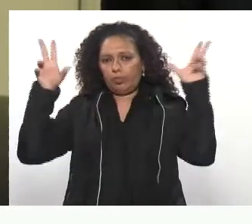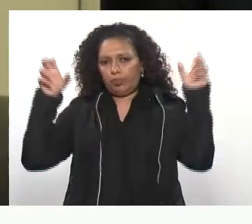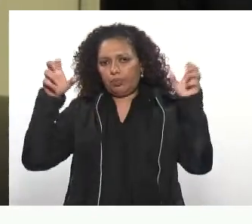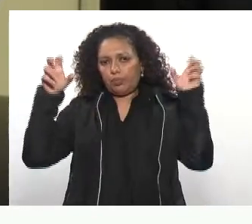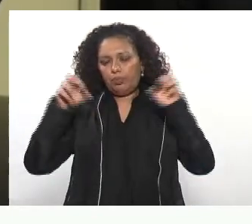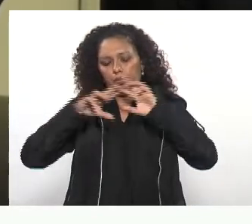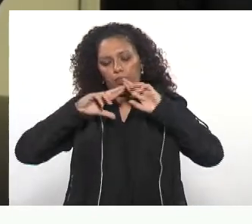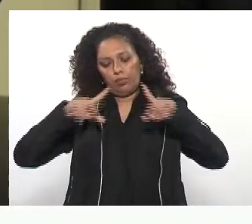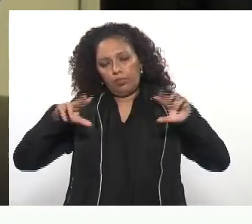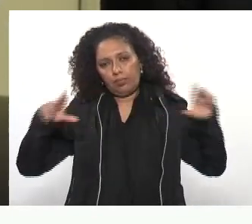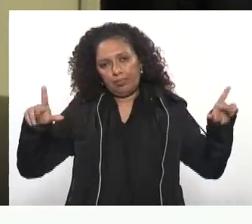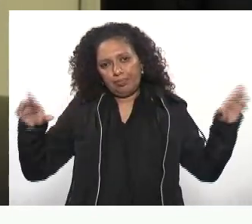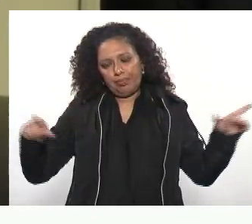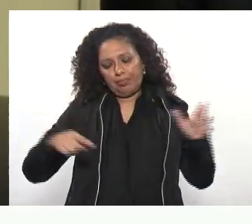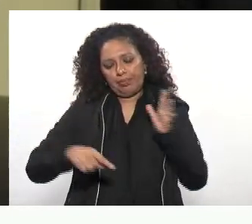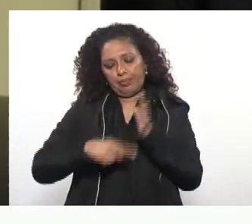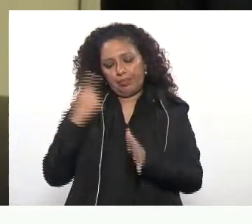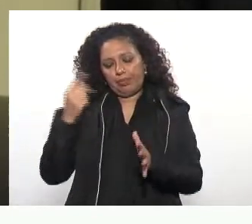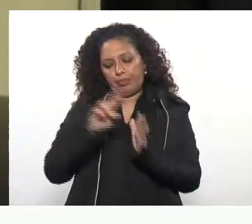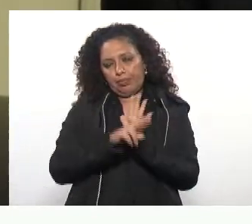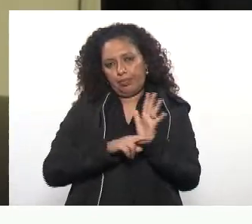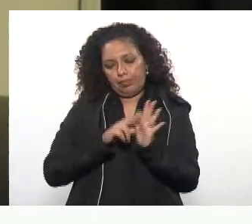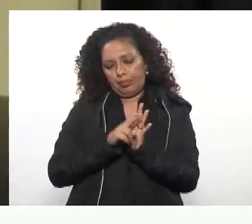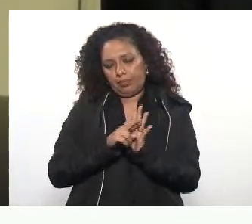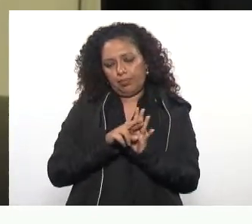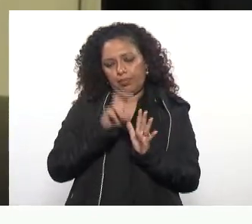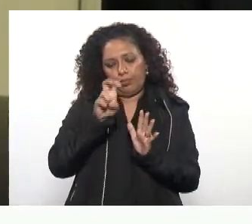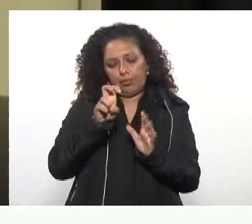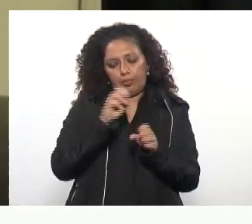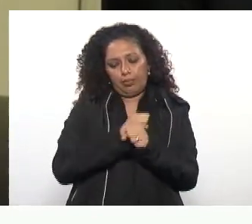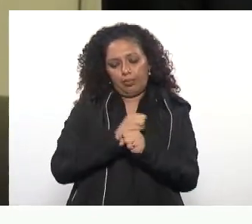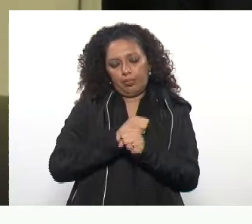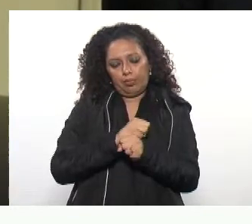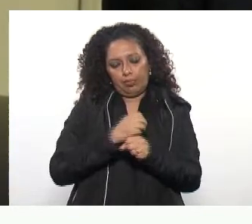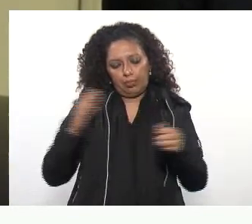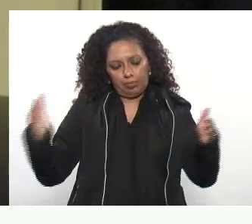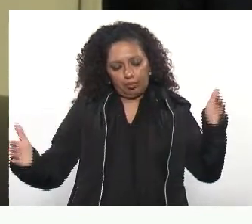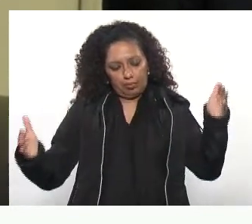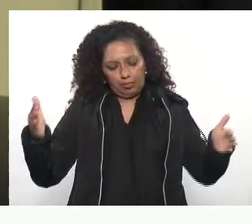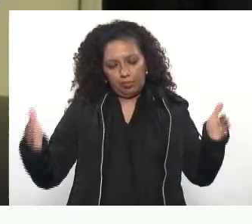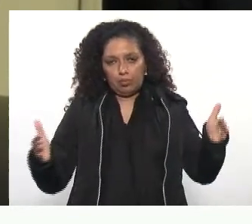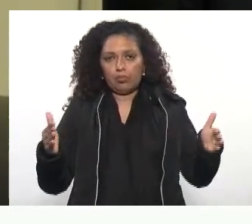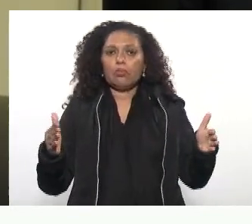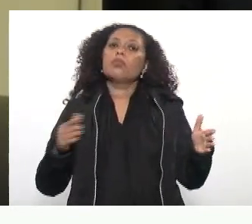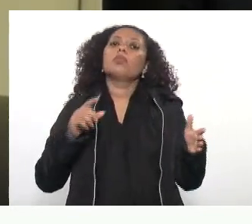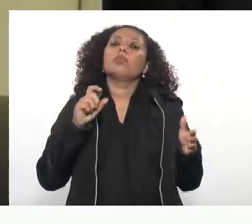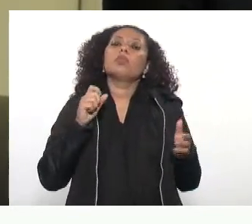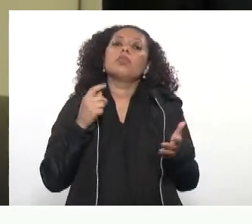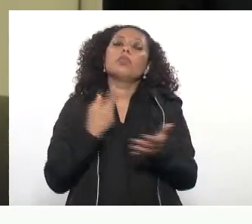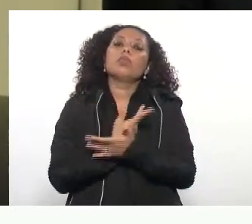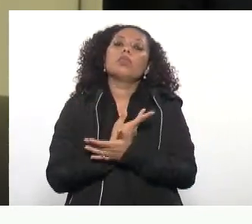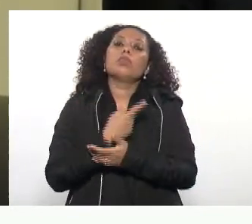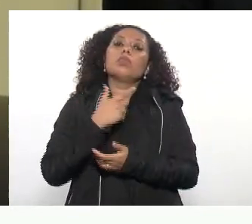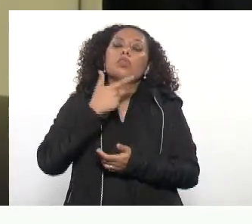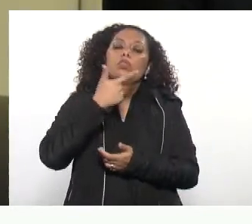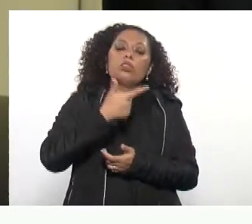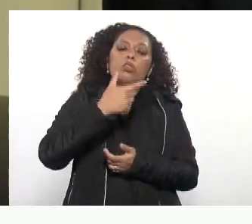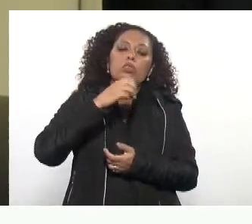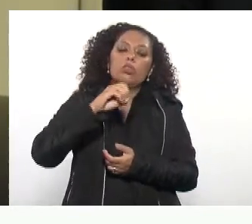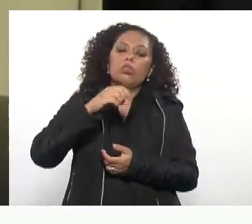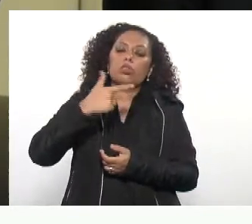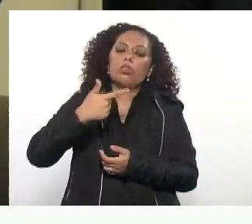né? Então, a primeira revisão quinquenal da SEDAI está prevista para agosto de 2020 pelo decreto.